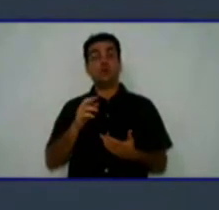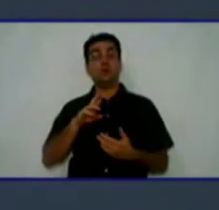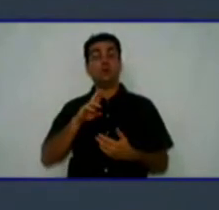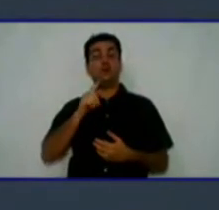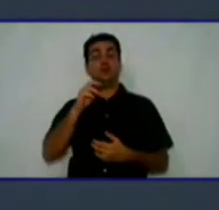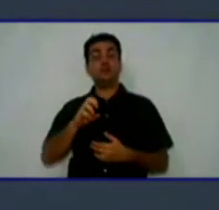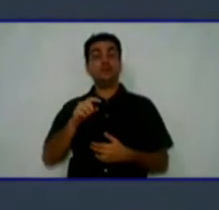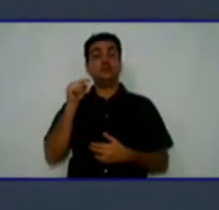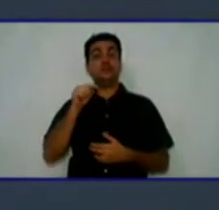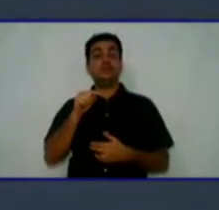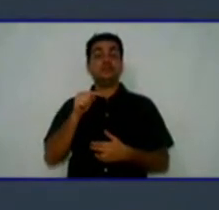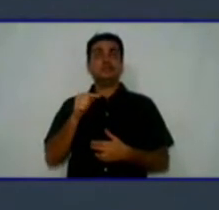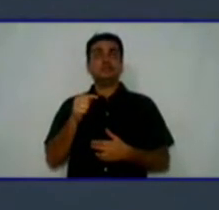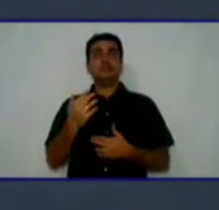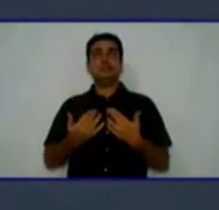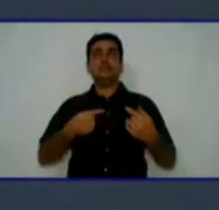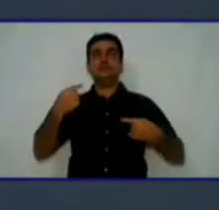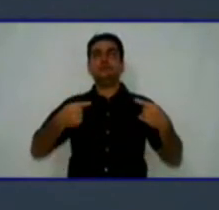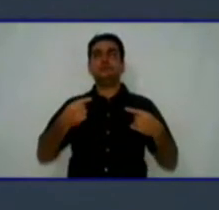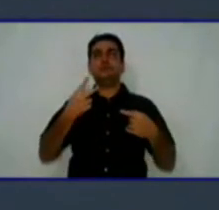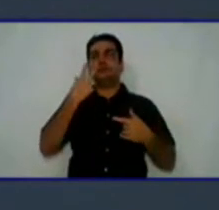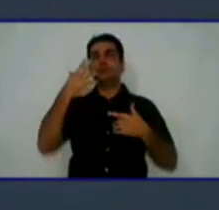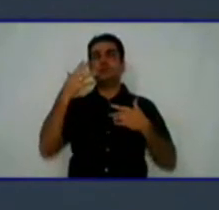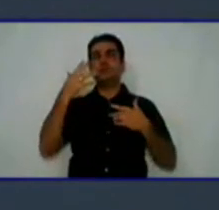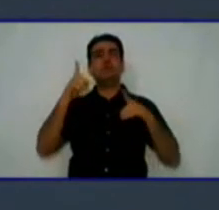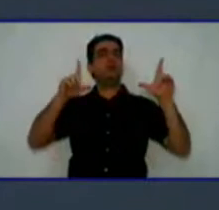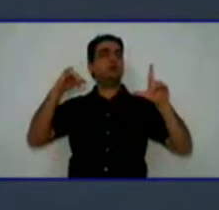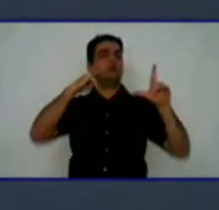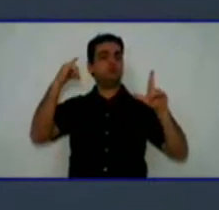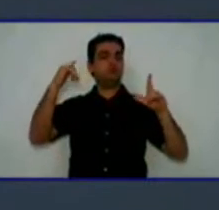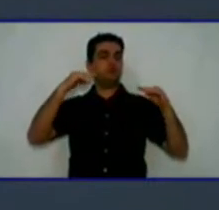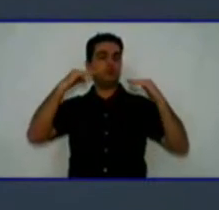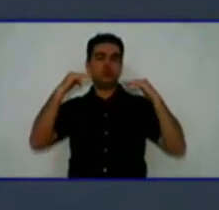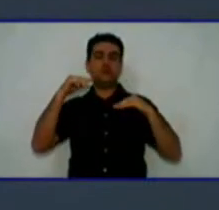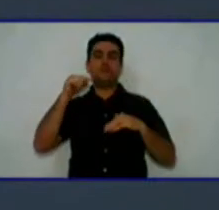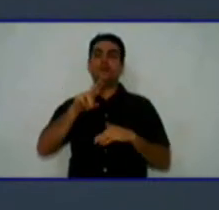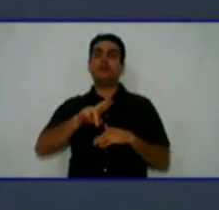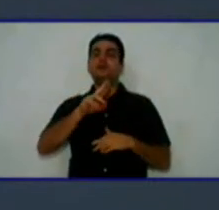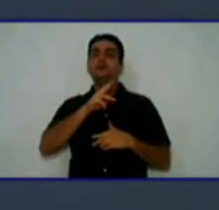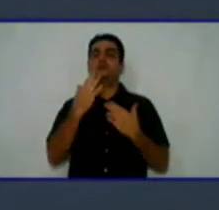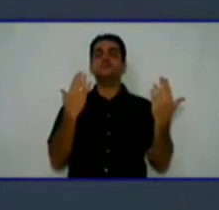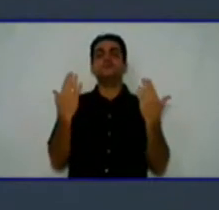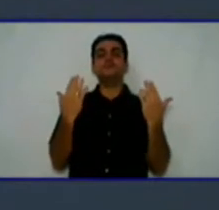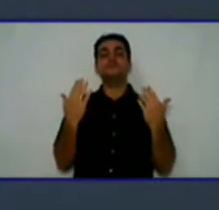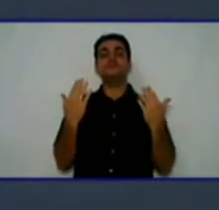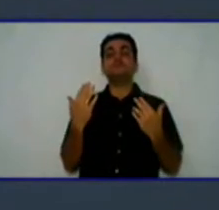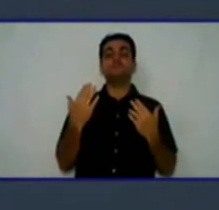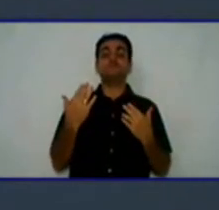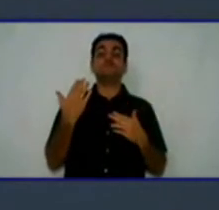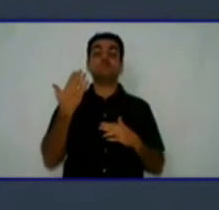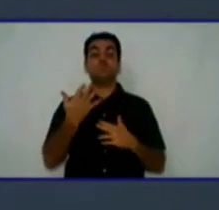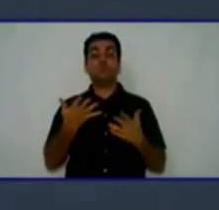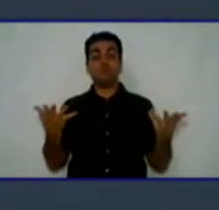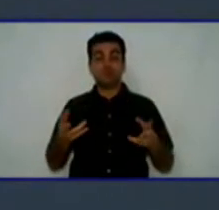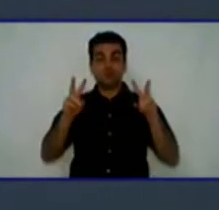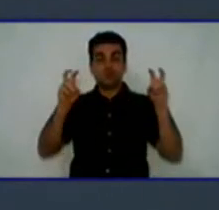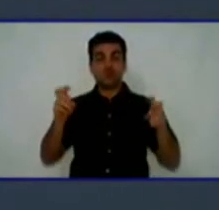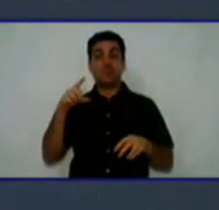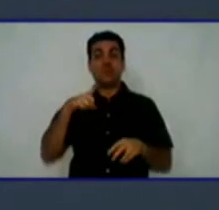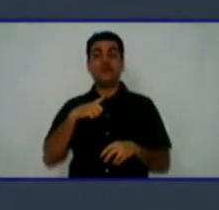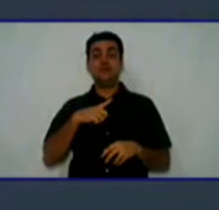combatido no tocante à mídia veiculada e frise-se com bastante percuciência que, aspas,